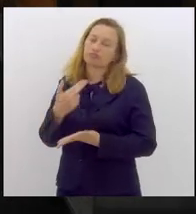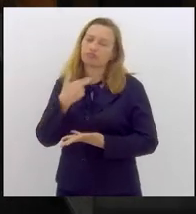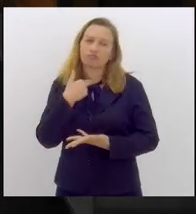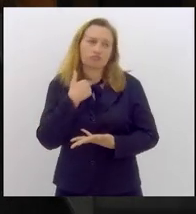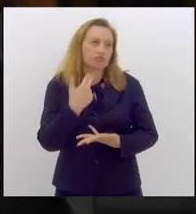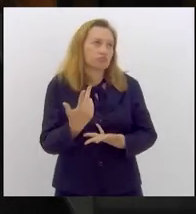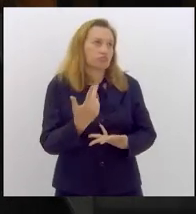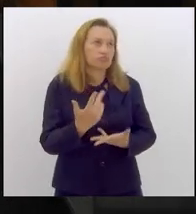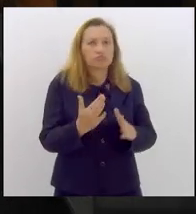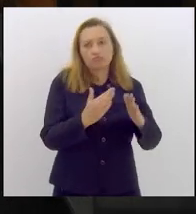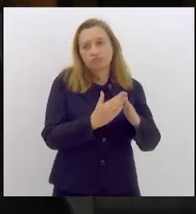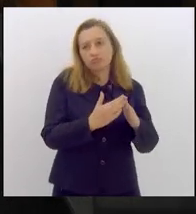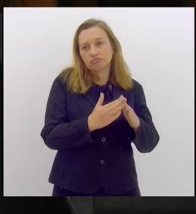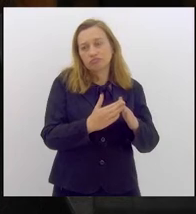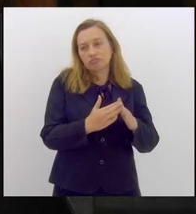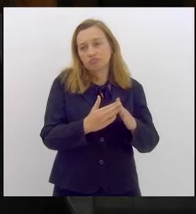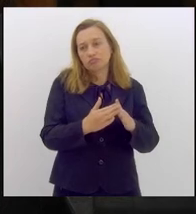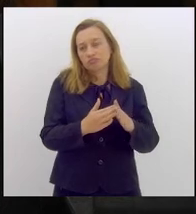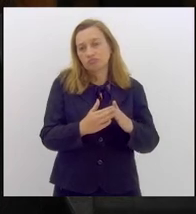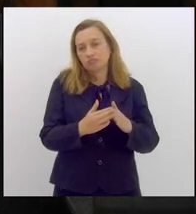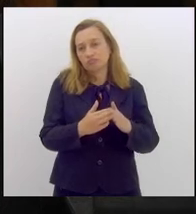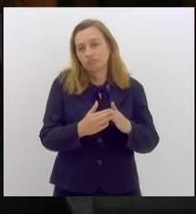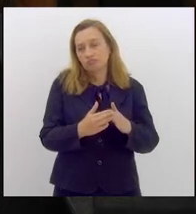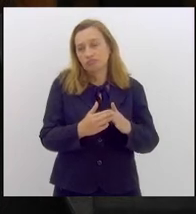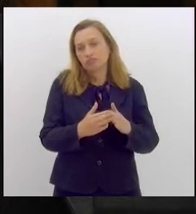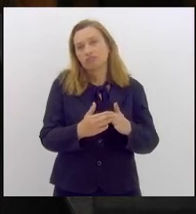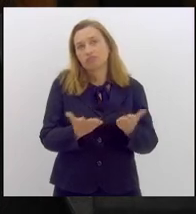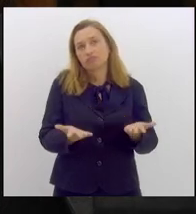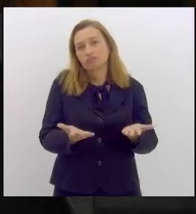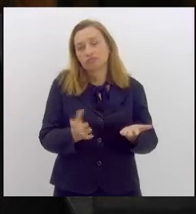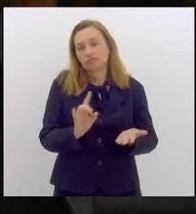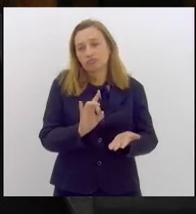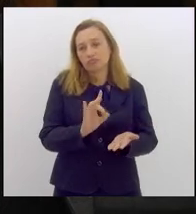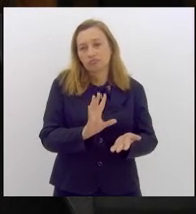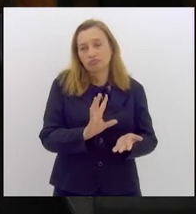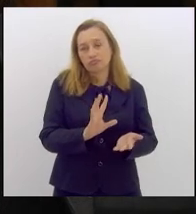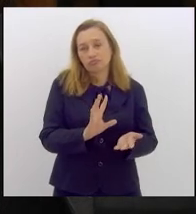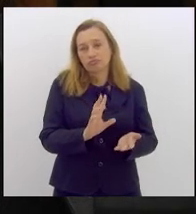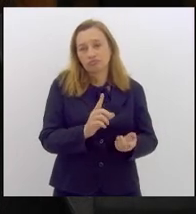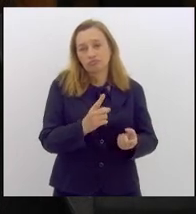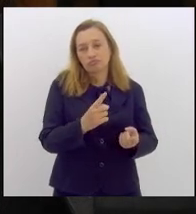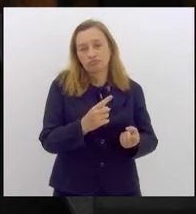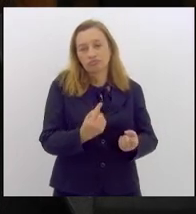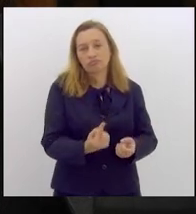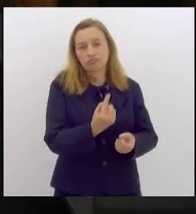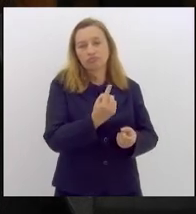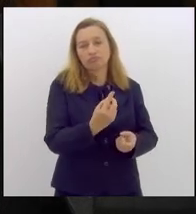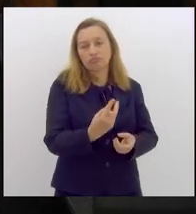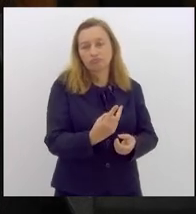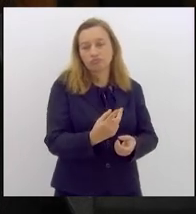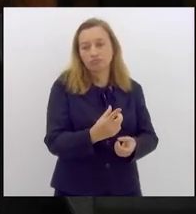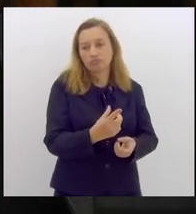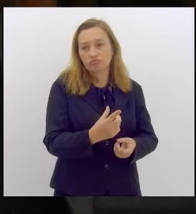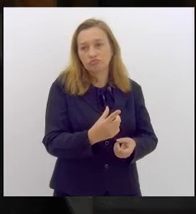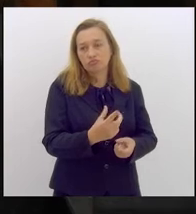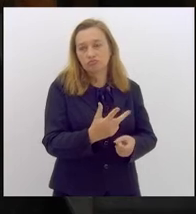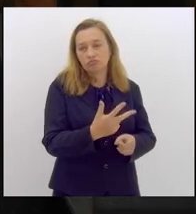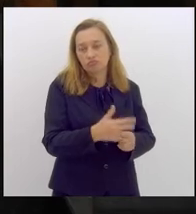ter uma casa de dois pesos e duas medidas, só e somente porque está